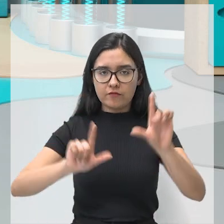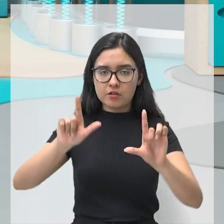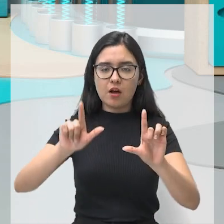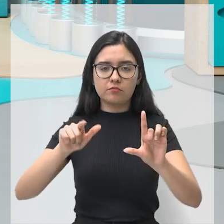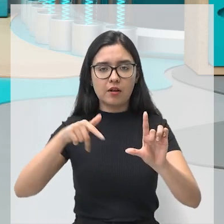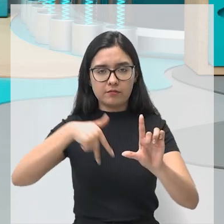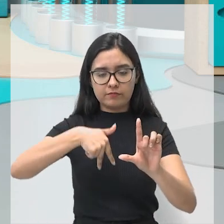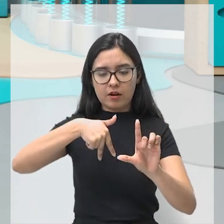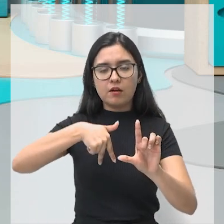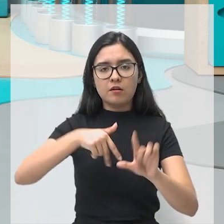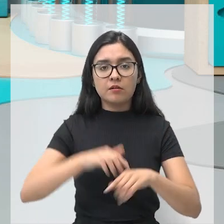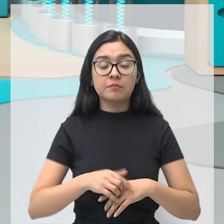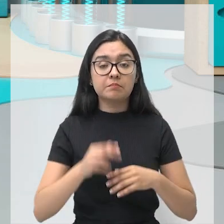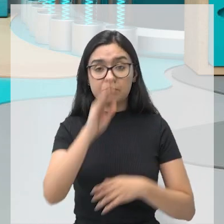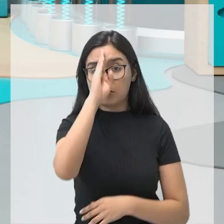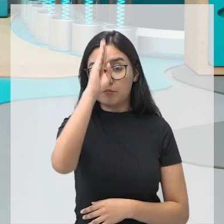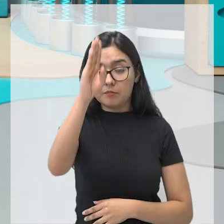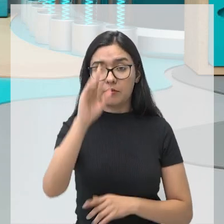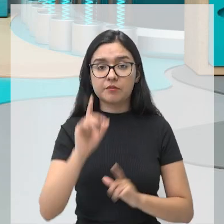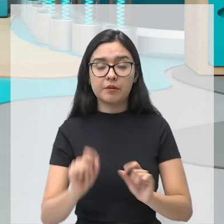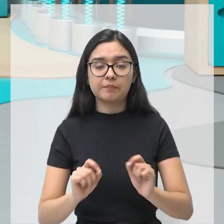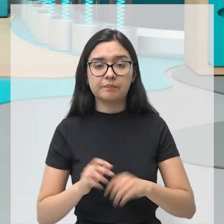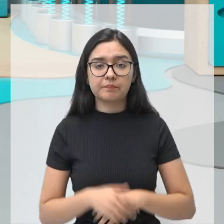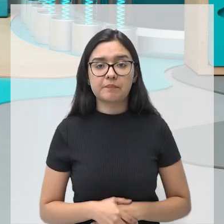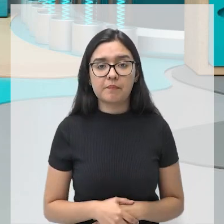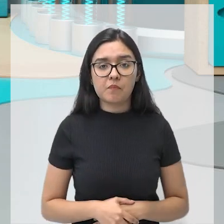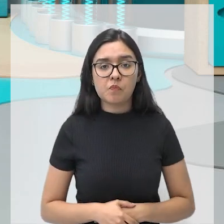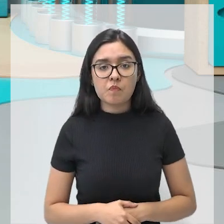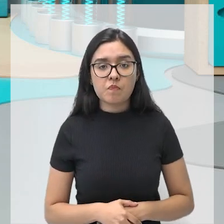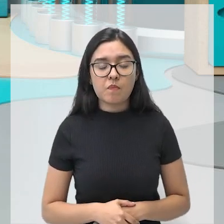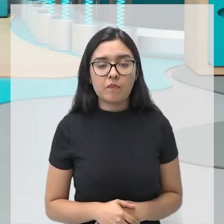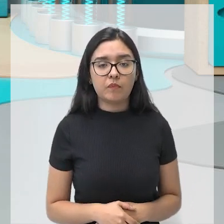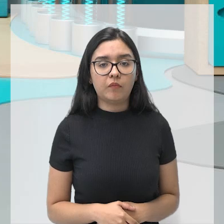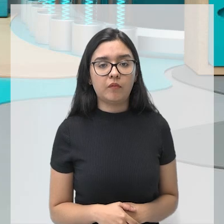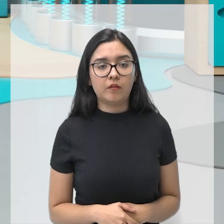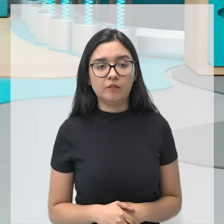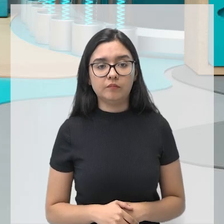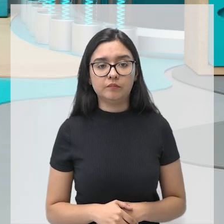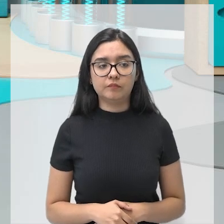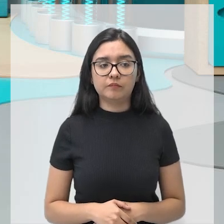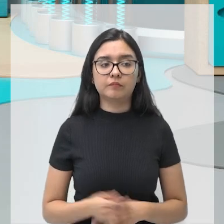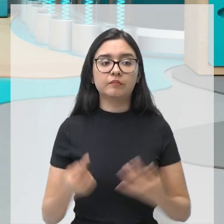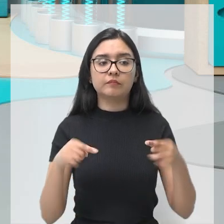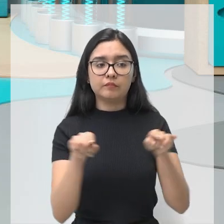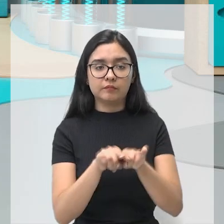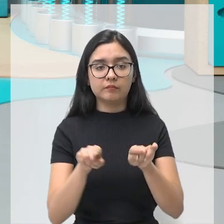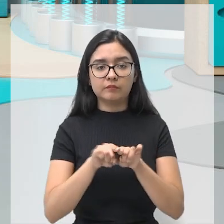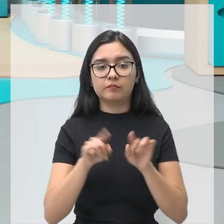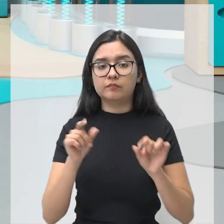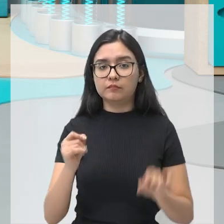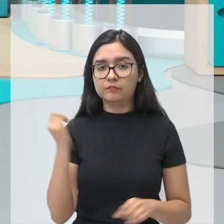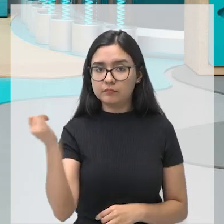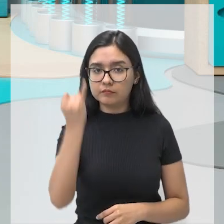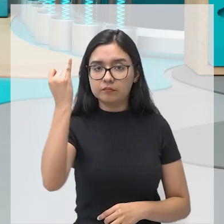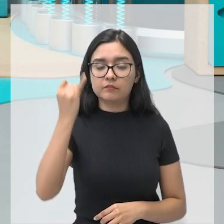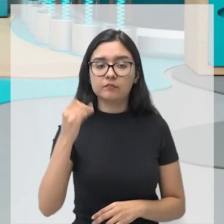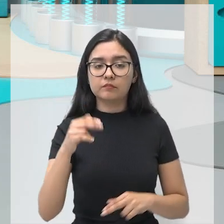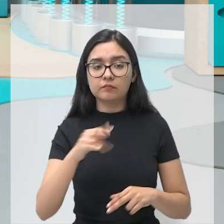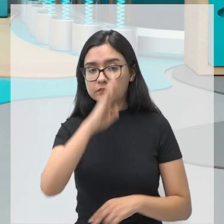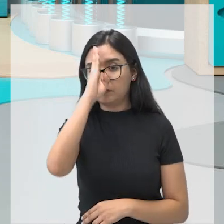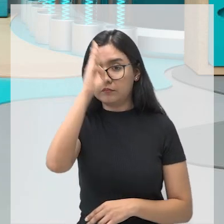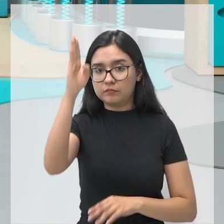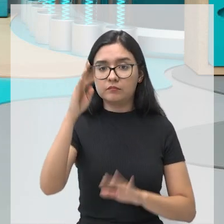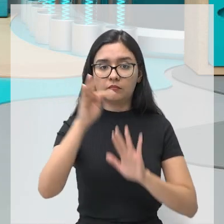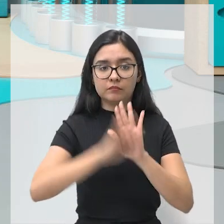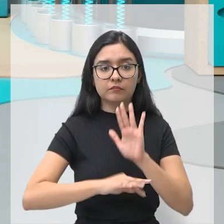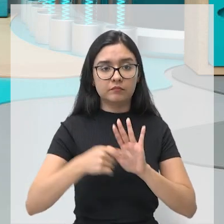bom? Principalmente, olha só, para quem que ele é uma tendência forte e positiva, principalmente, o texto